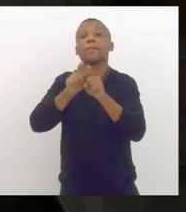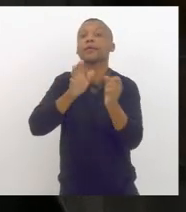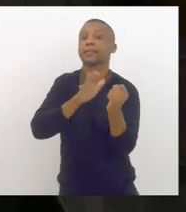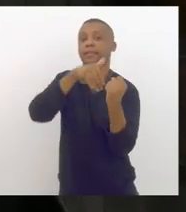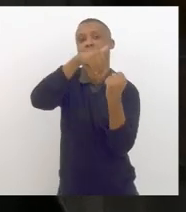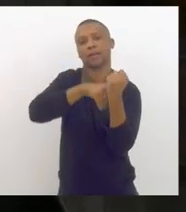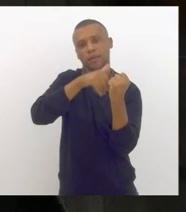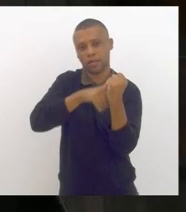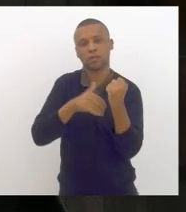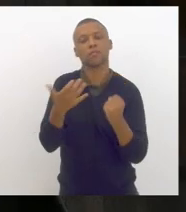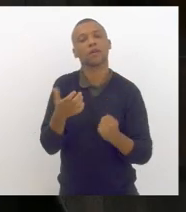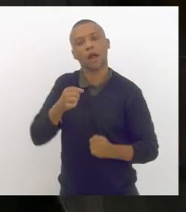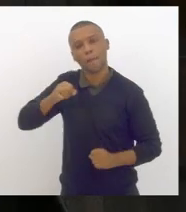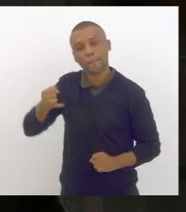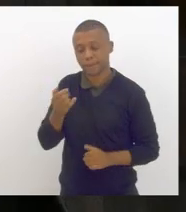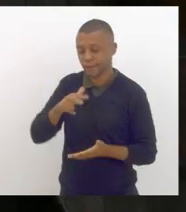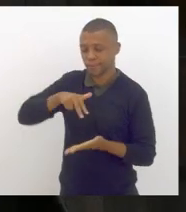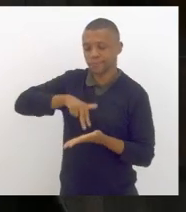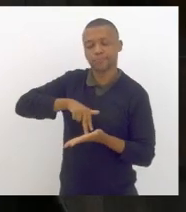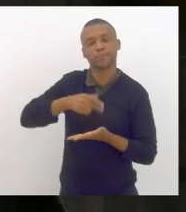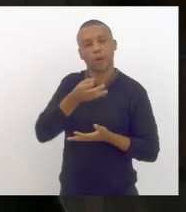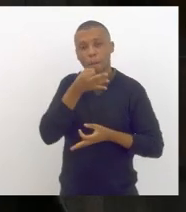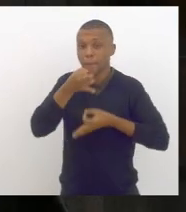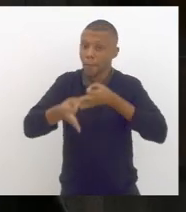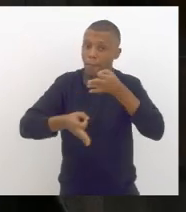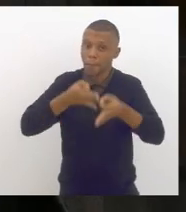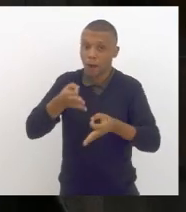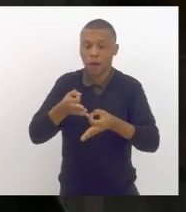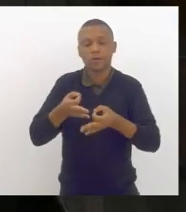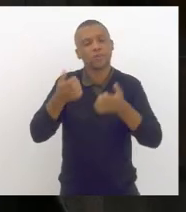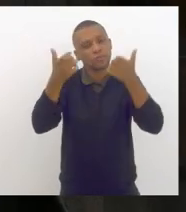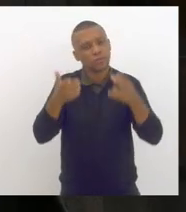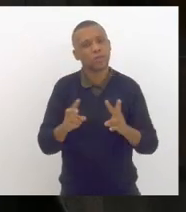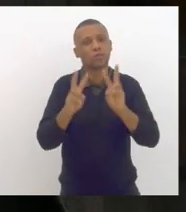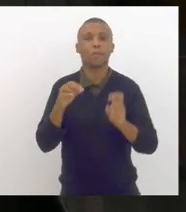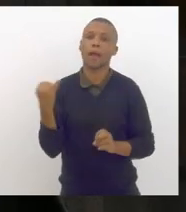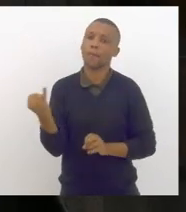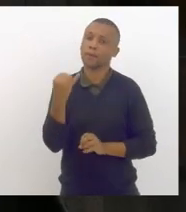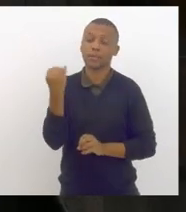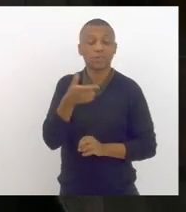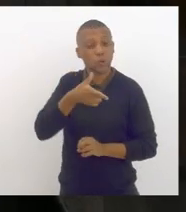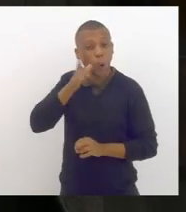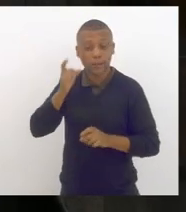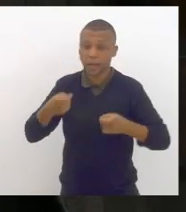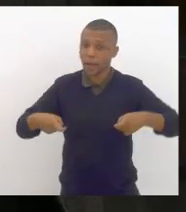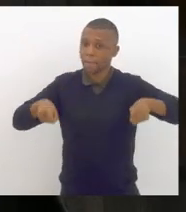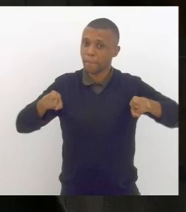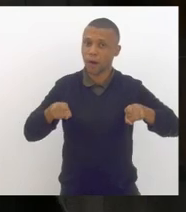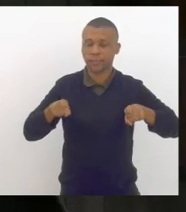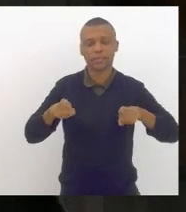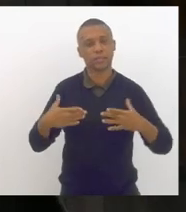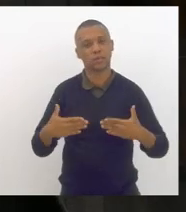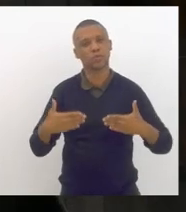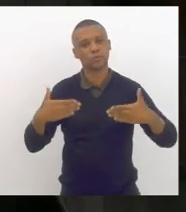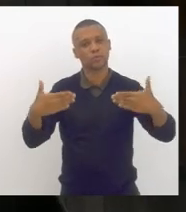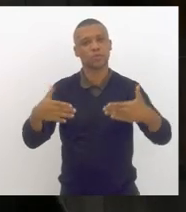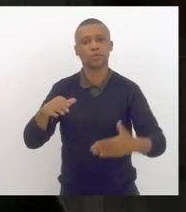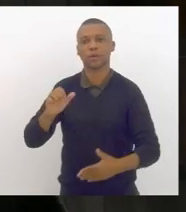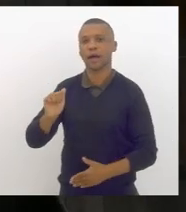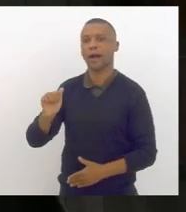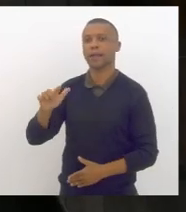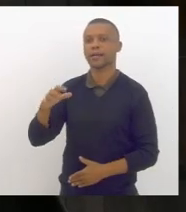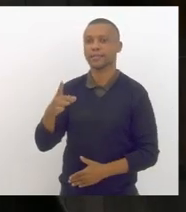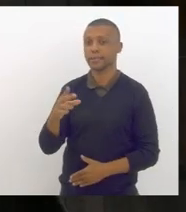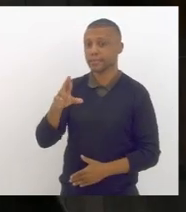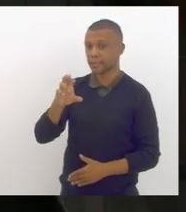fazer essa manifestação dizendo da importância da Posse ontem do Ministro Alexandre de Moraes é pela pela